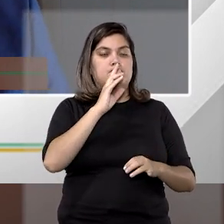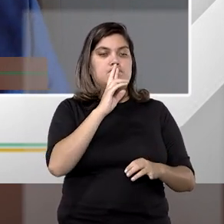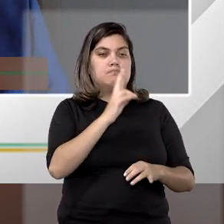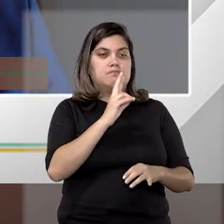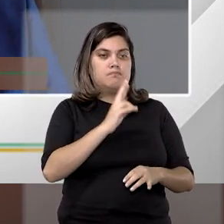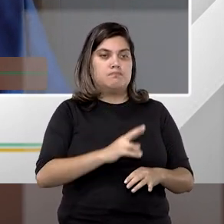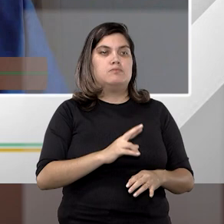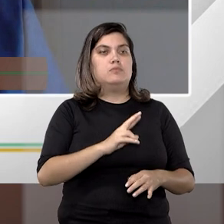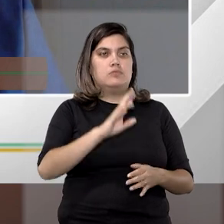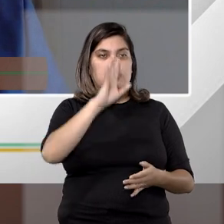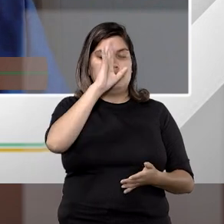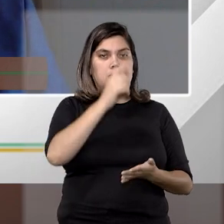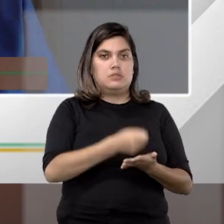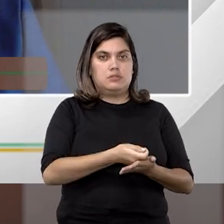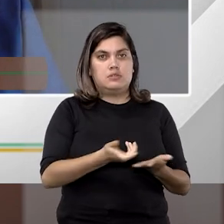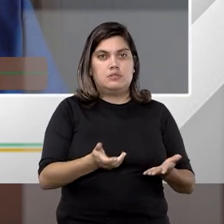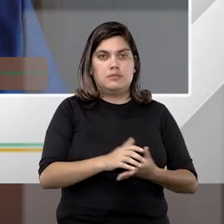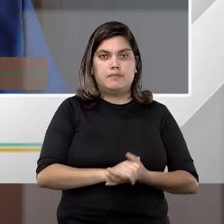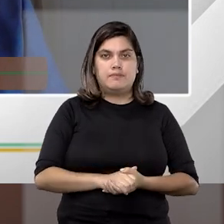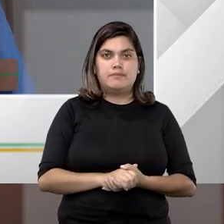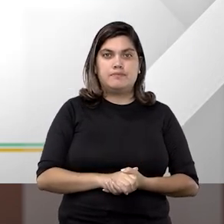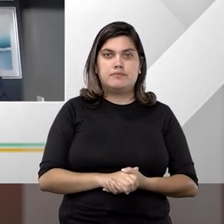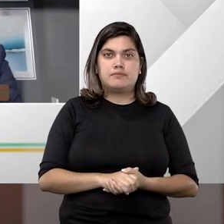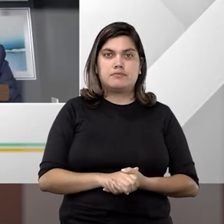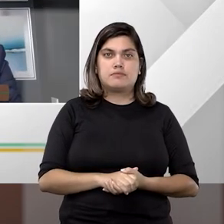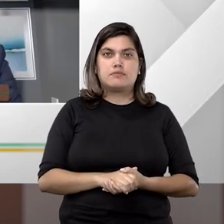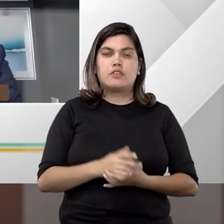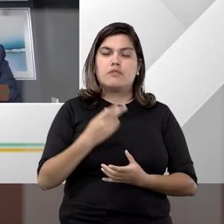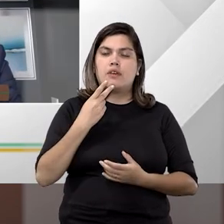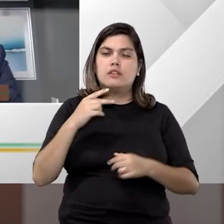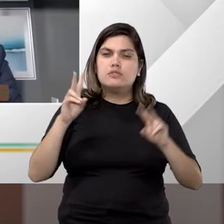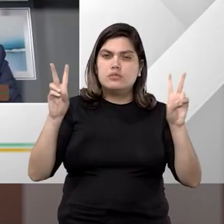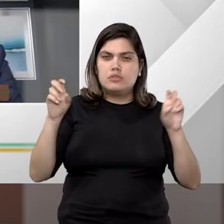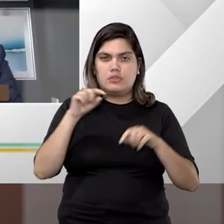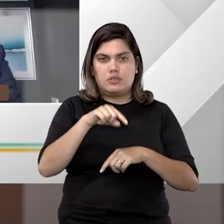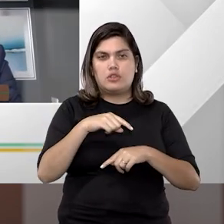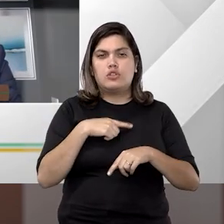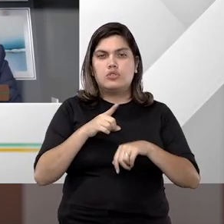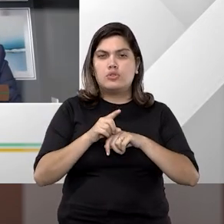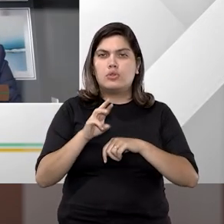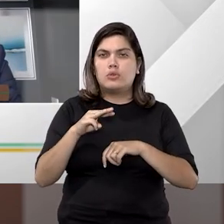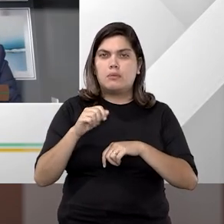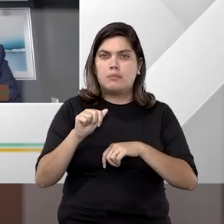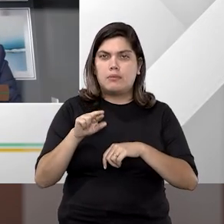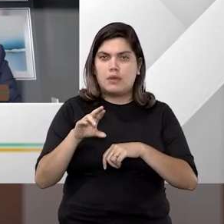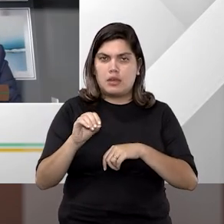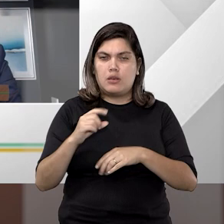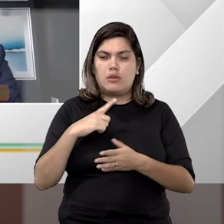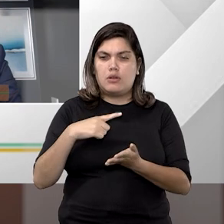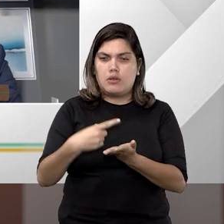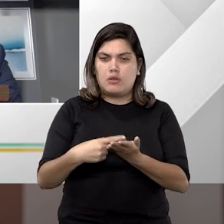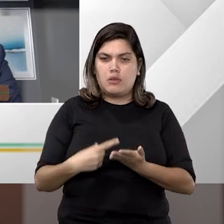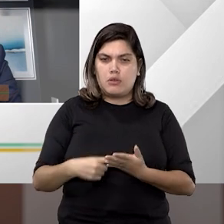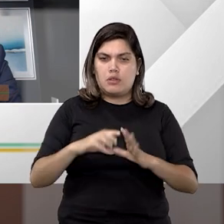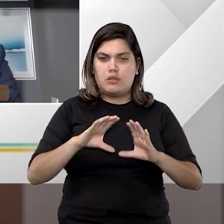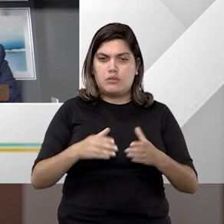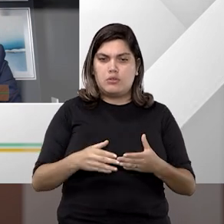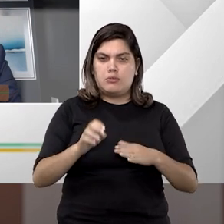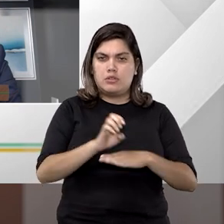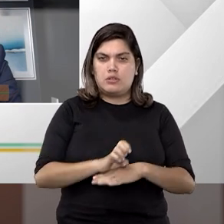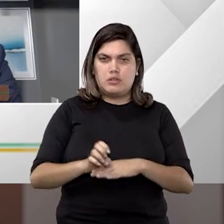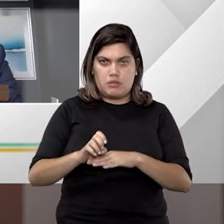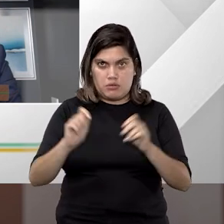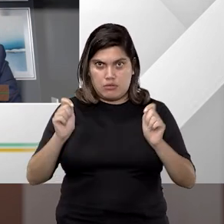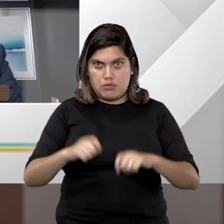juiz prolator da sentença é uma peculiaridade do sistema falam tem Turma Recursal gostaria de saber do Doutor Mauro é do